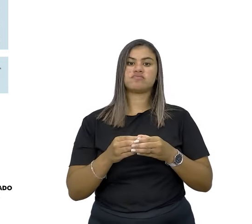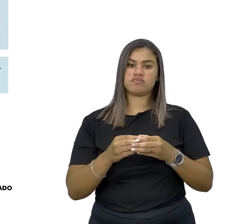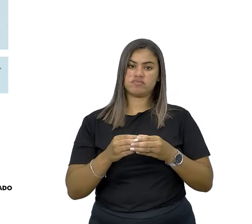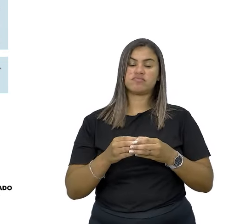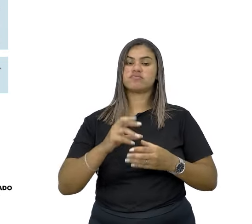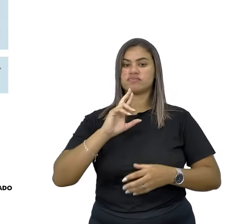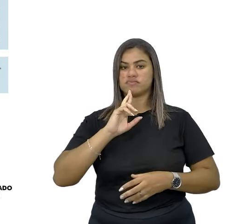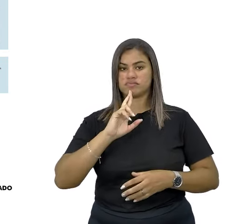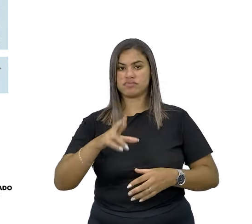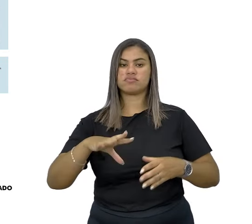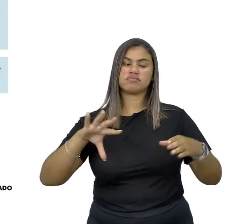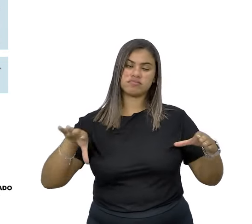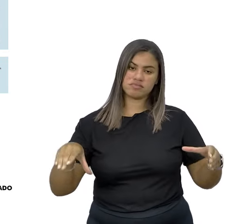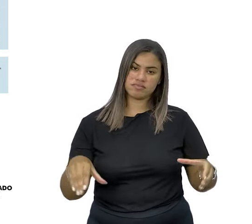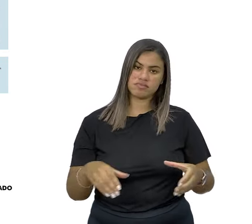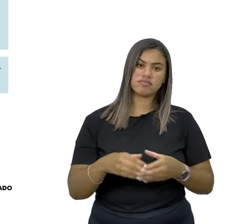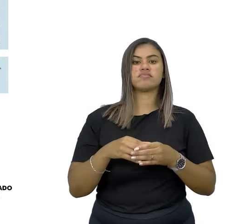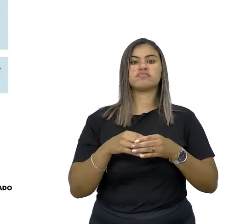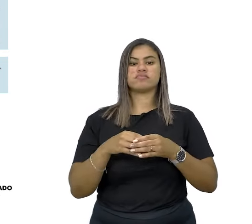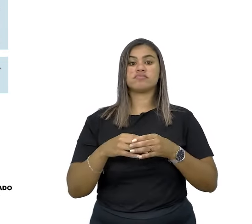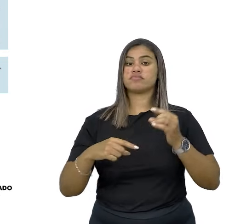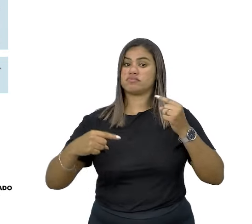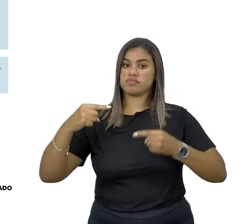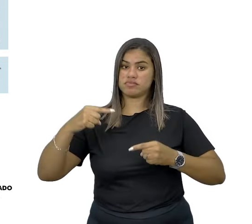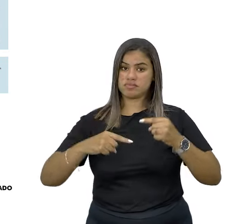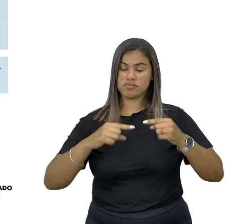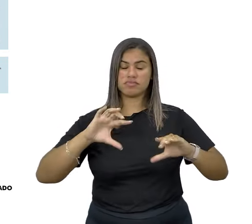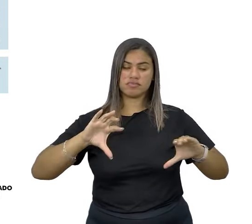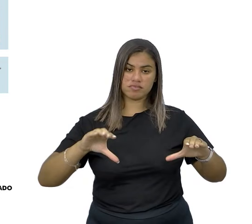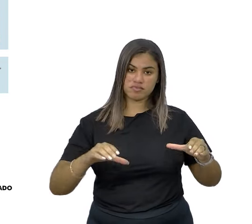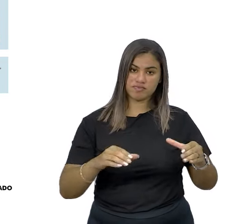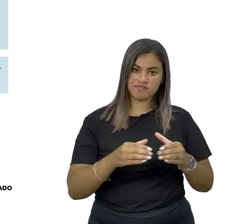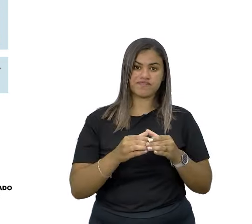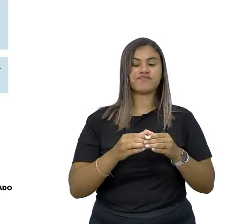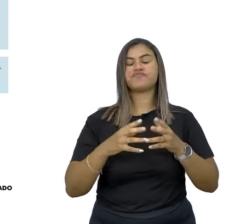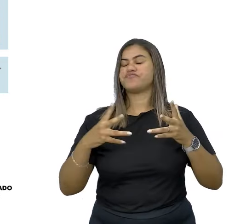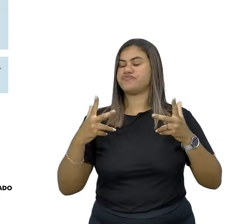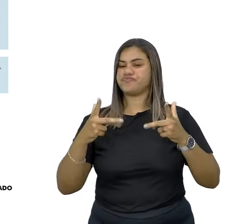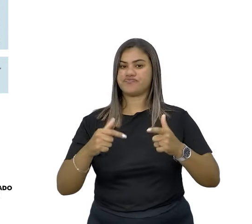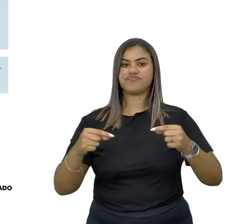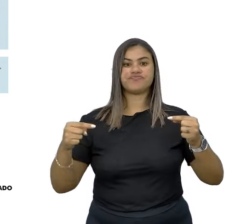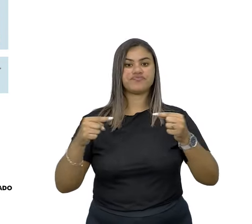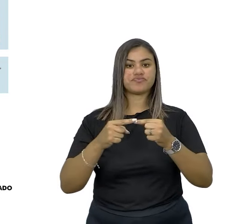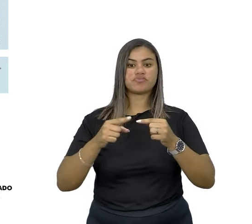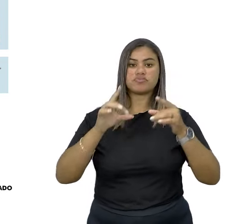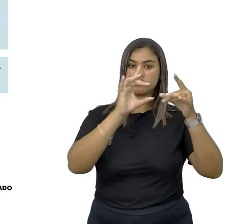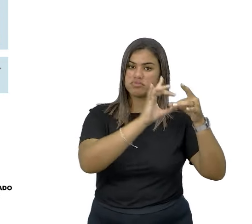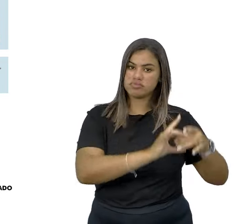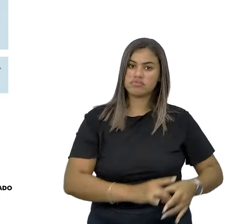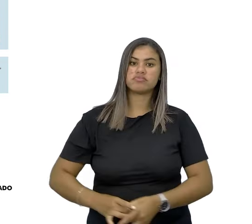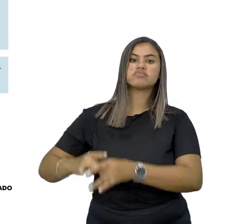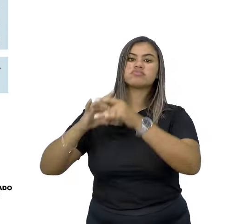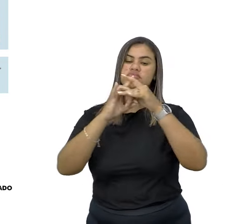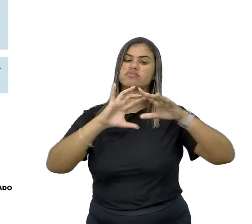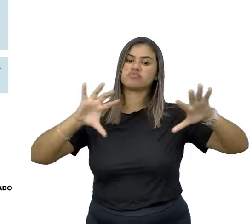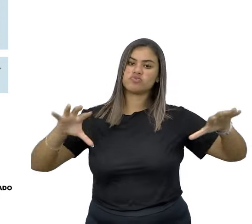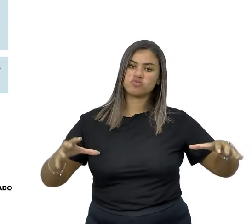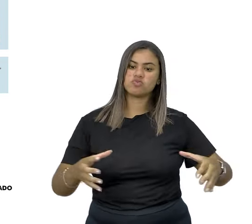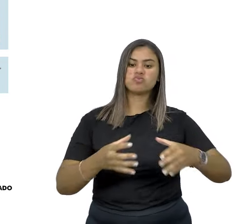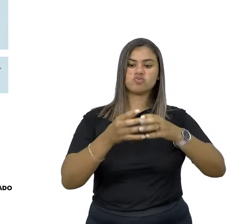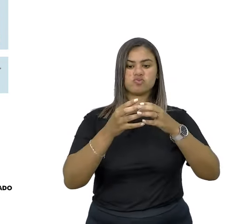resposta coletiva, discussão coletiva, tudo envolve o coletivo nesse movimento